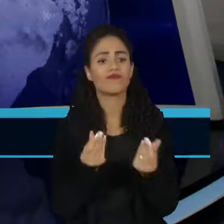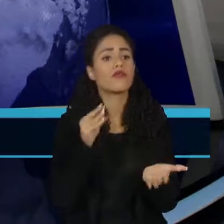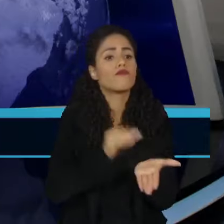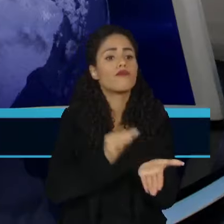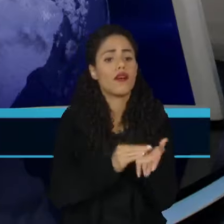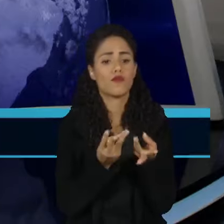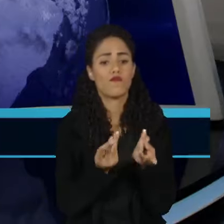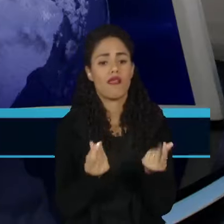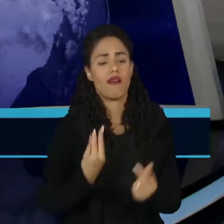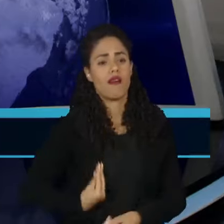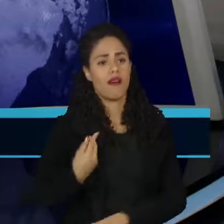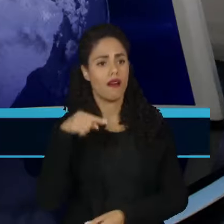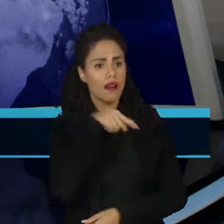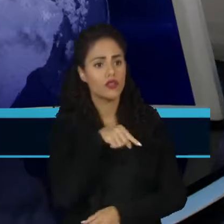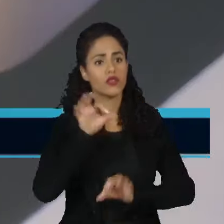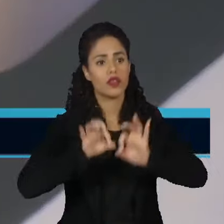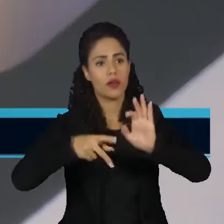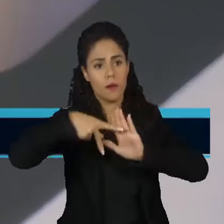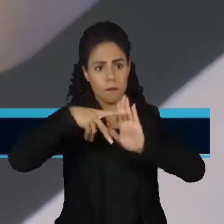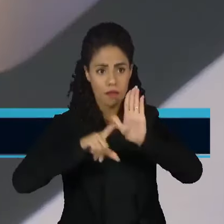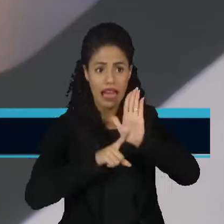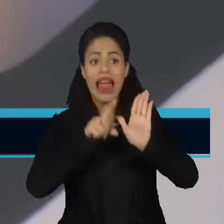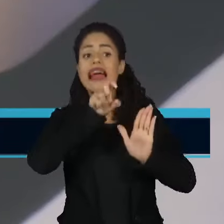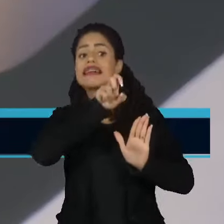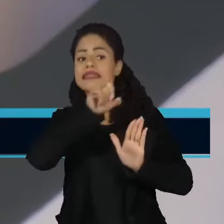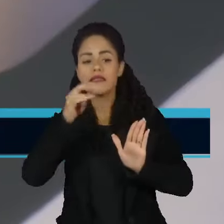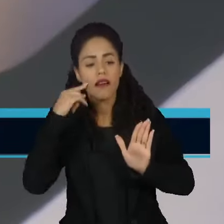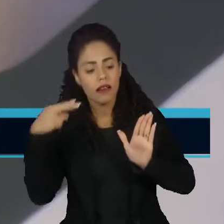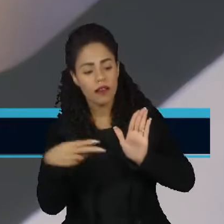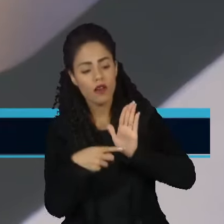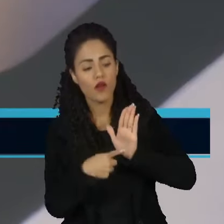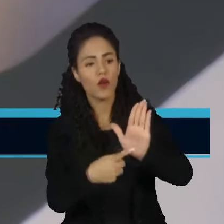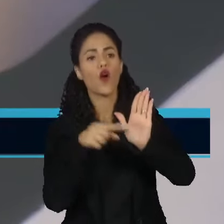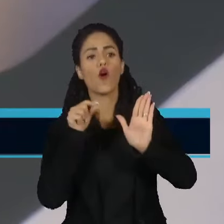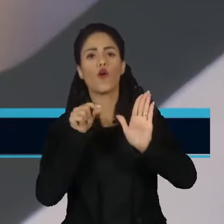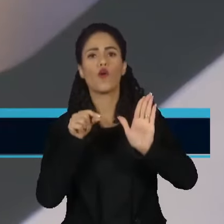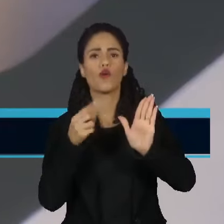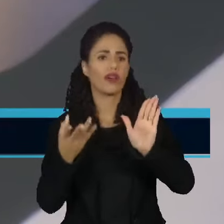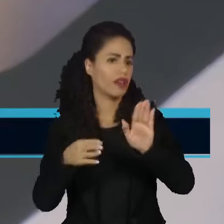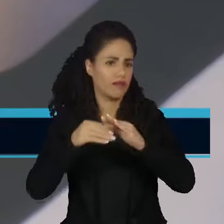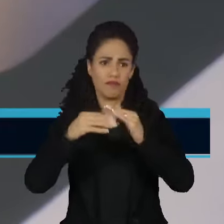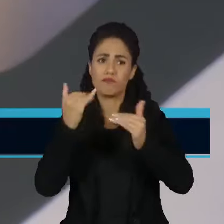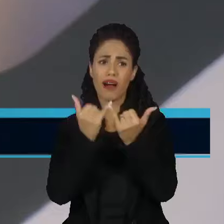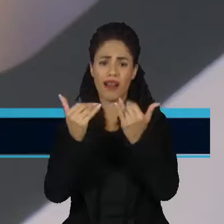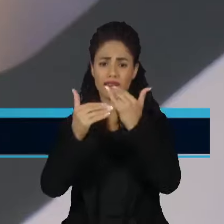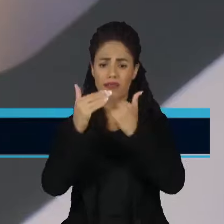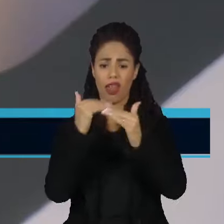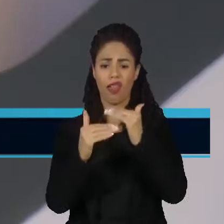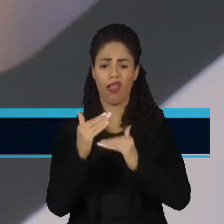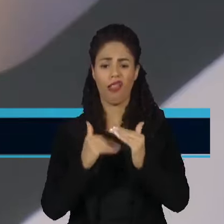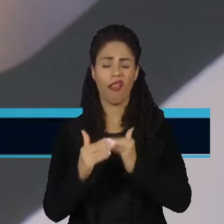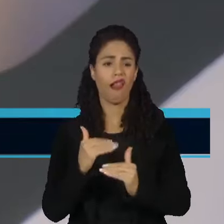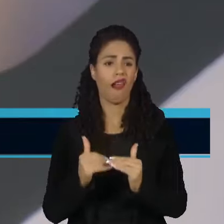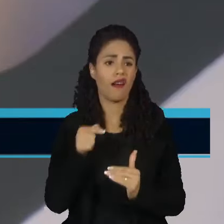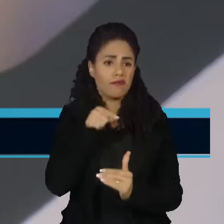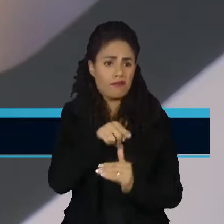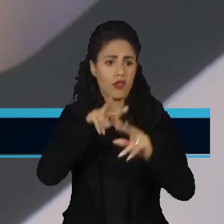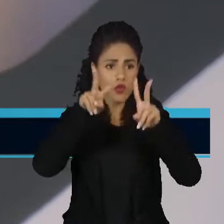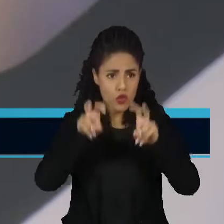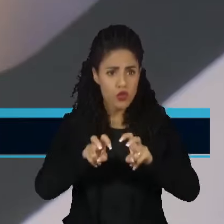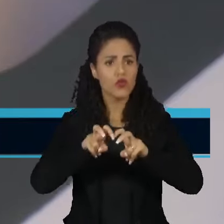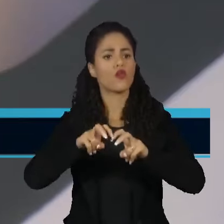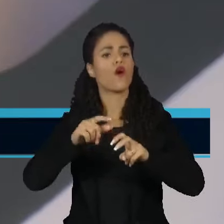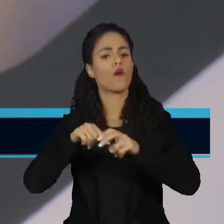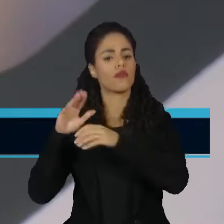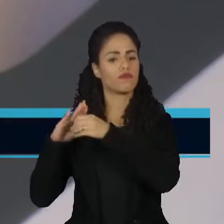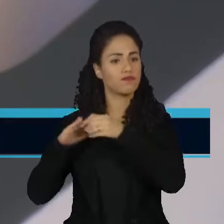mulheres. Esse projeto se apresenta como um enorme retrocesso no que se refere à discriminação contra a